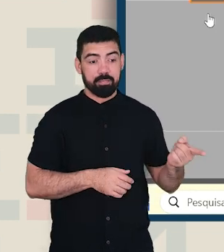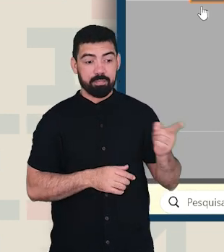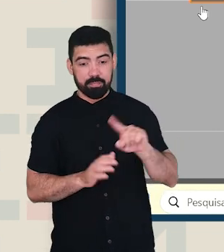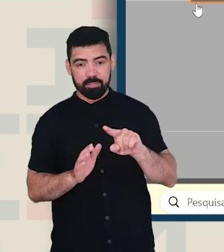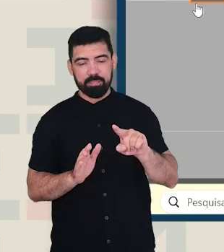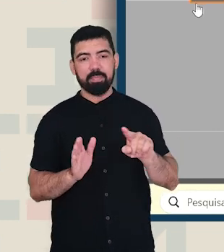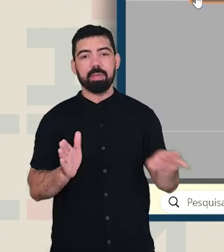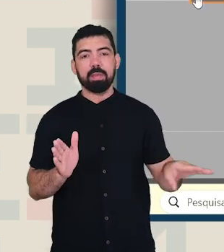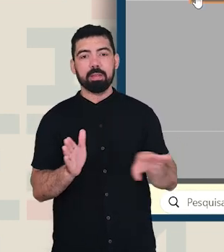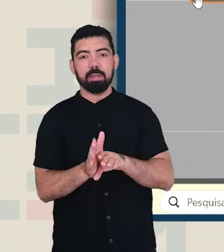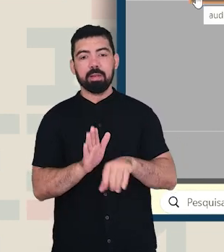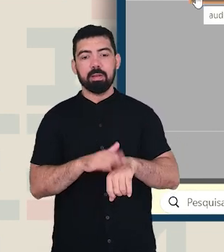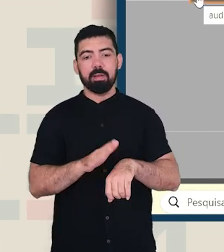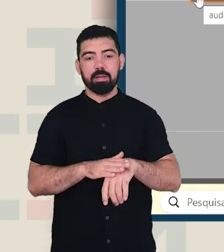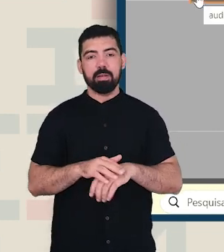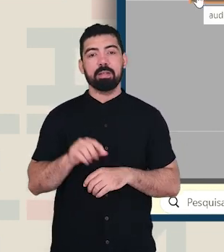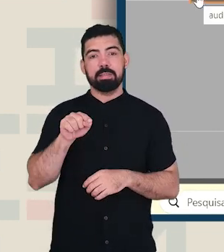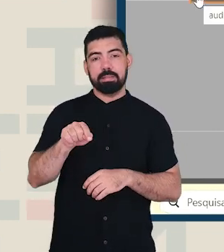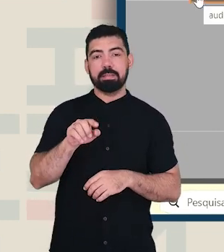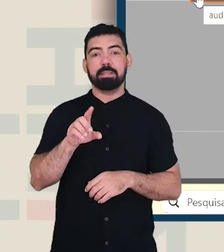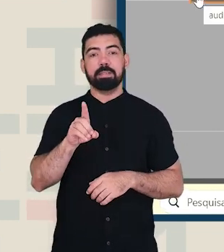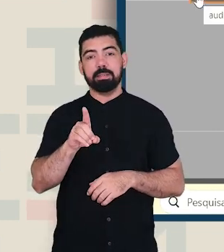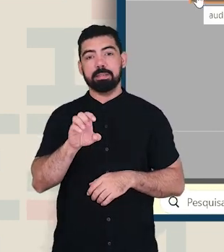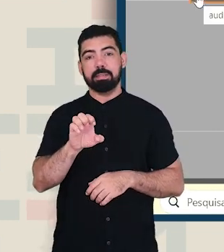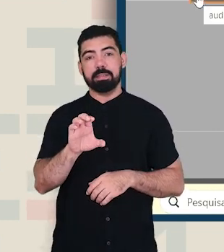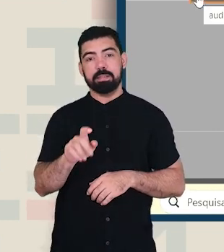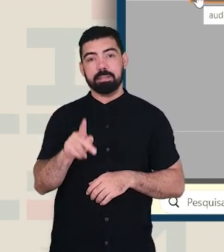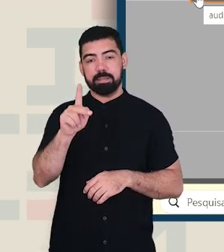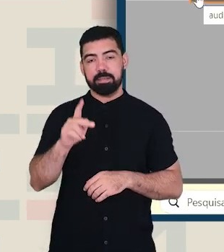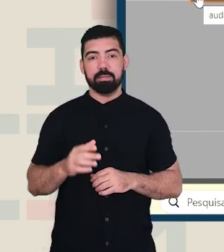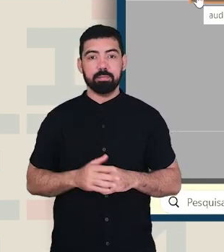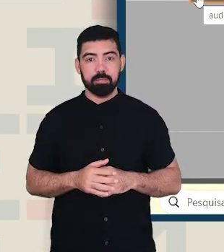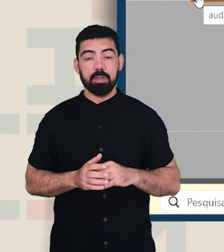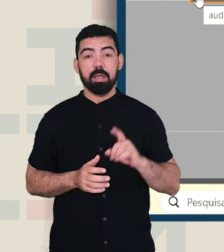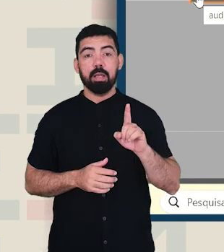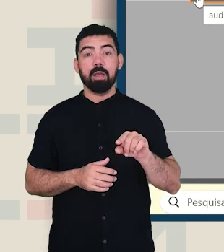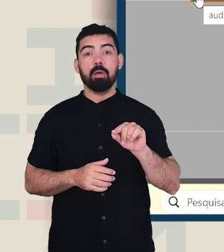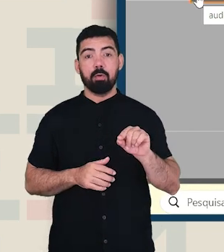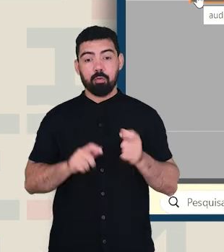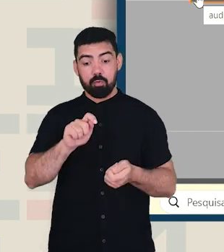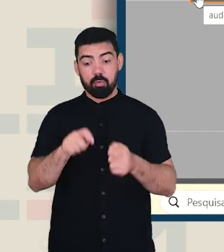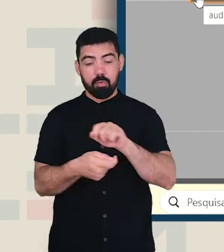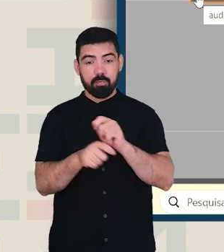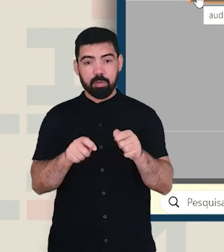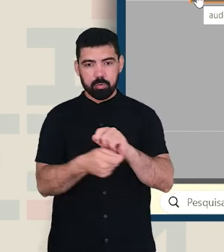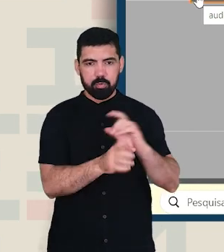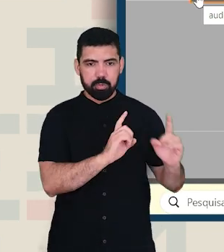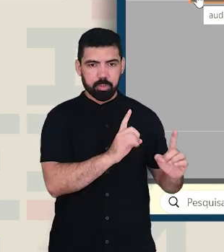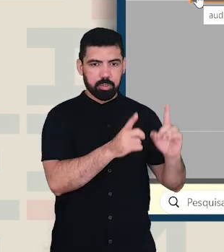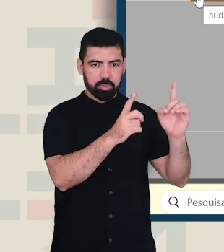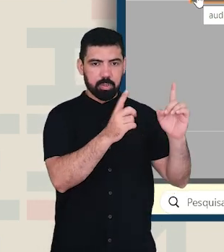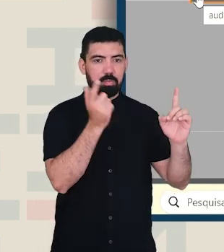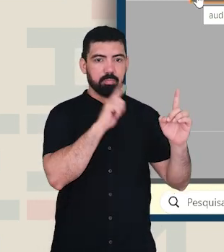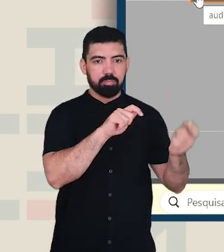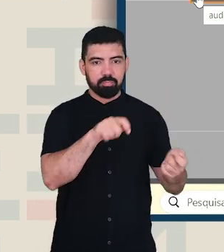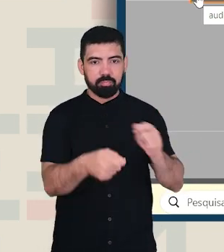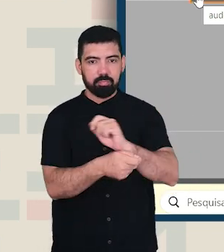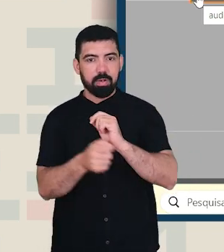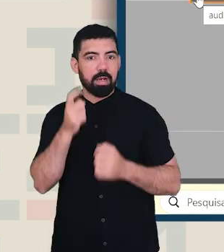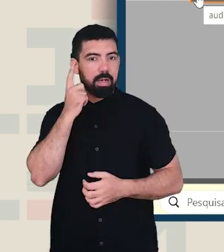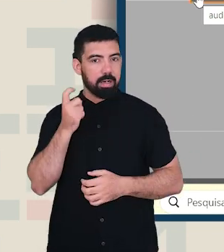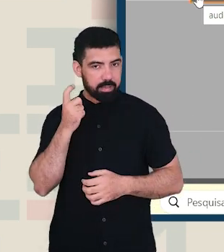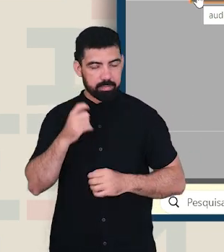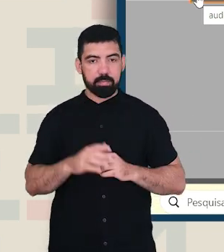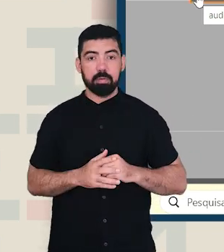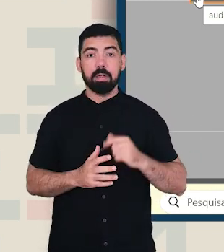que é o conversor de áudio, de digital para áudio. Tem um outro que é